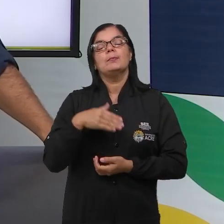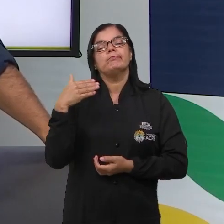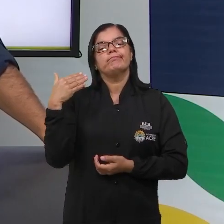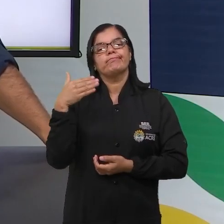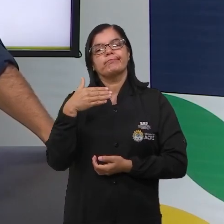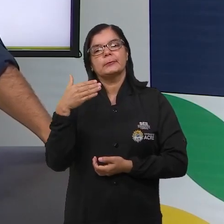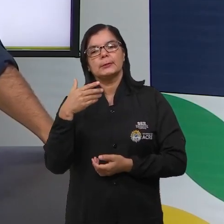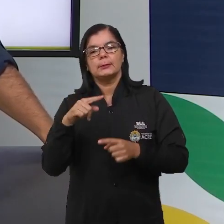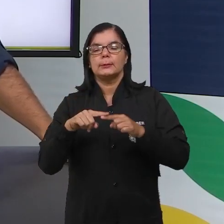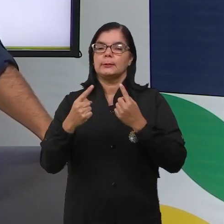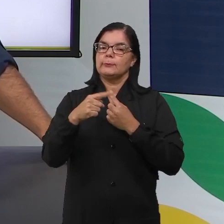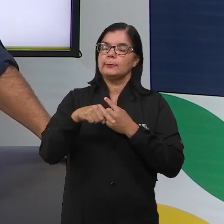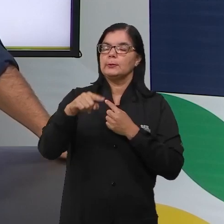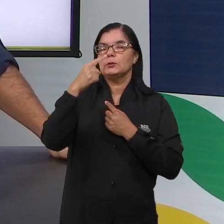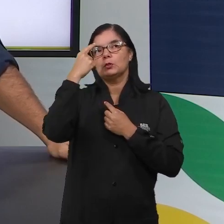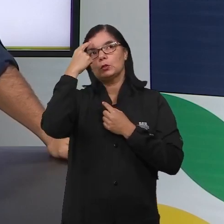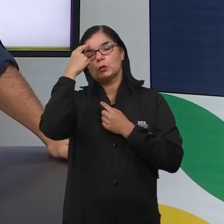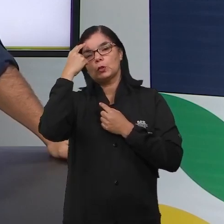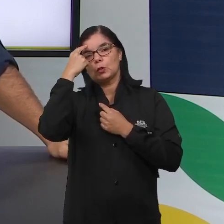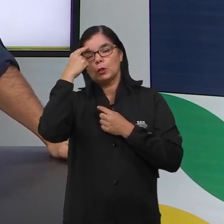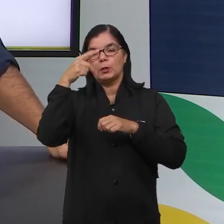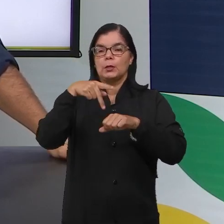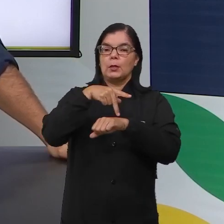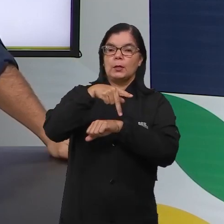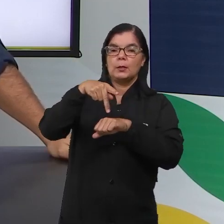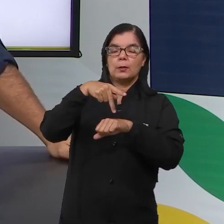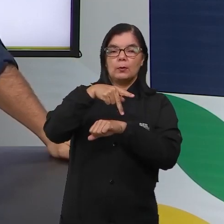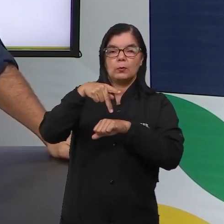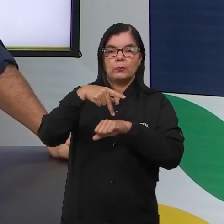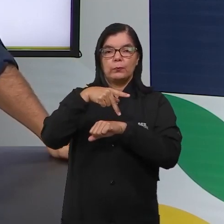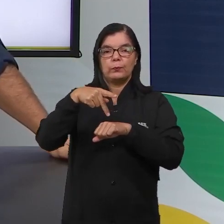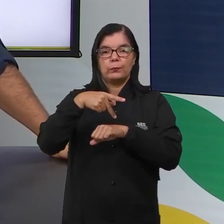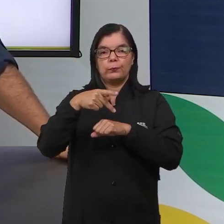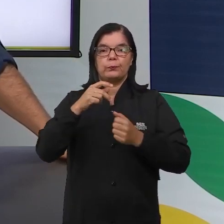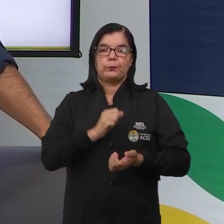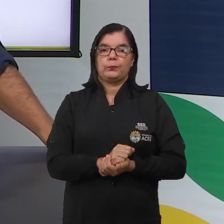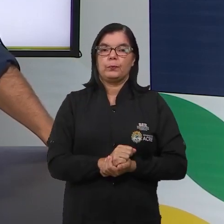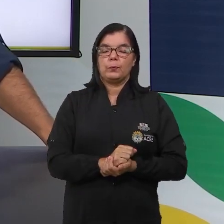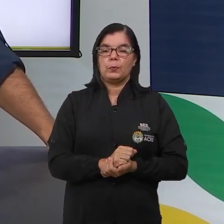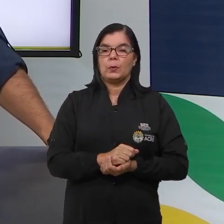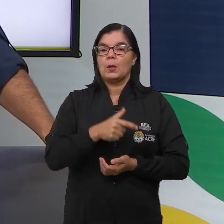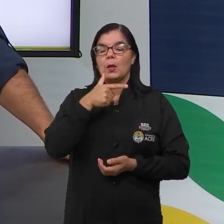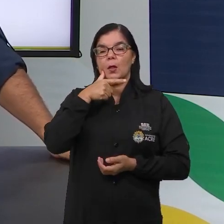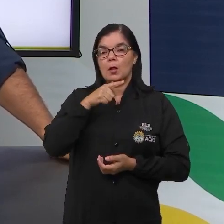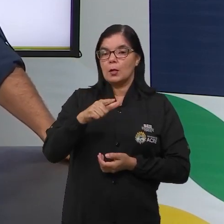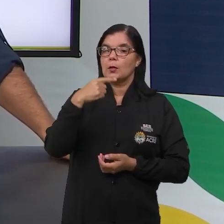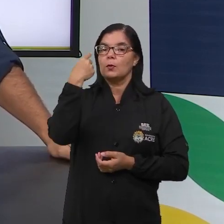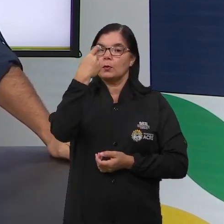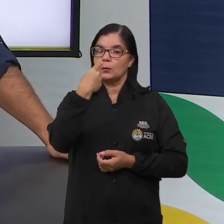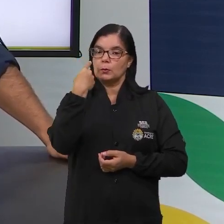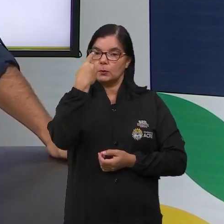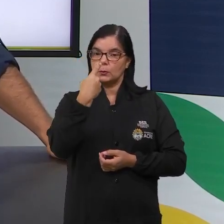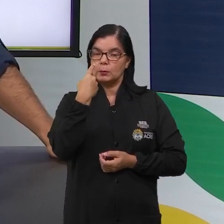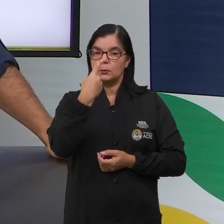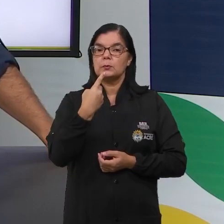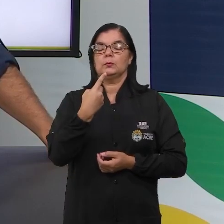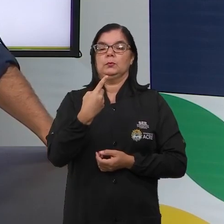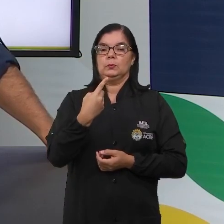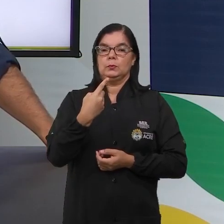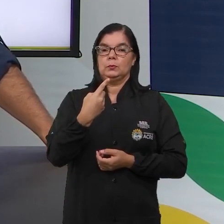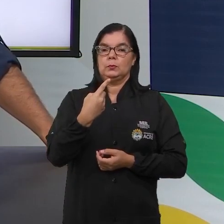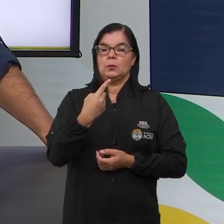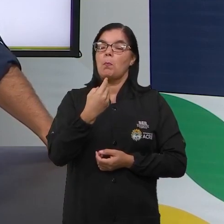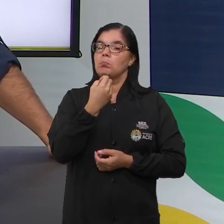Provavelmente você já pensou em países de língua espanhola que são